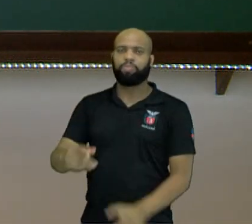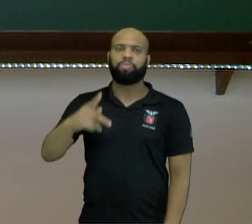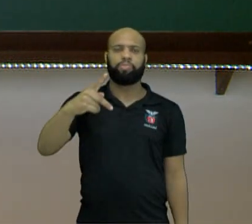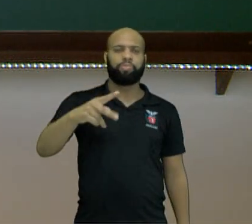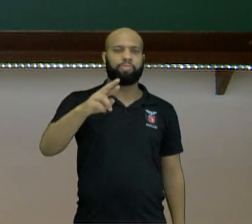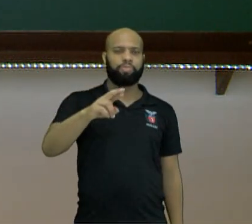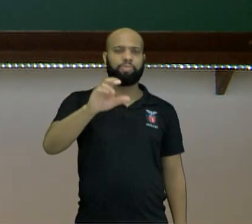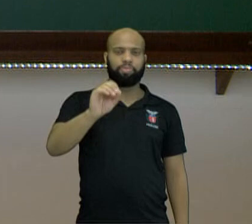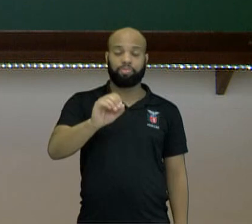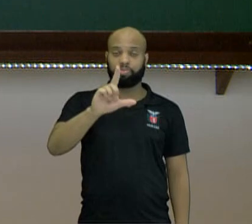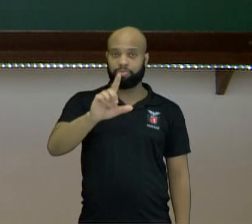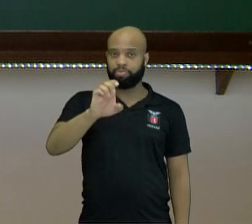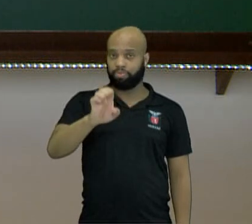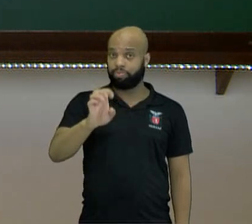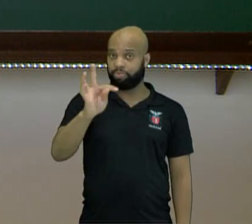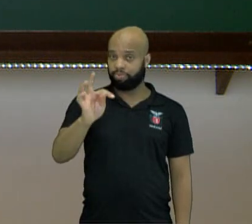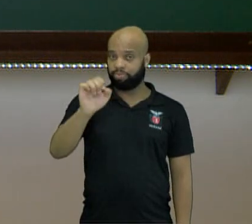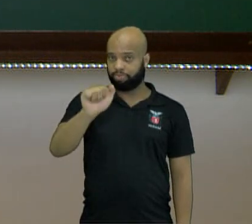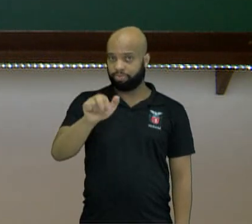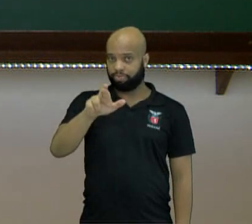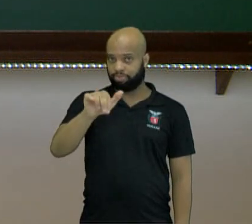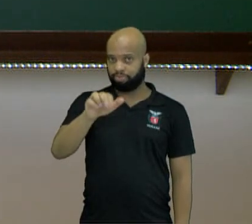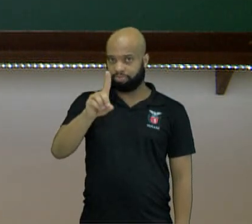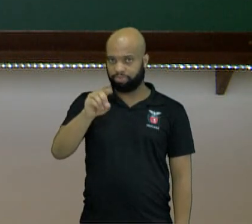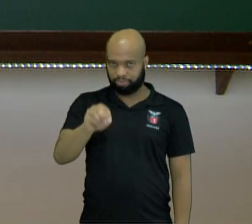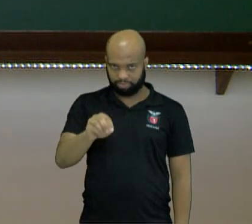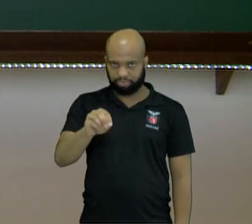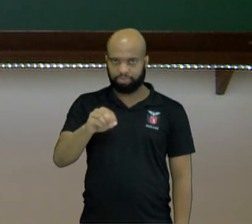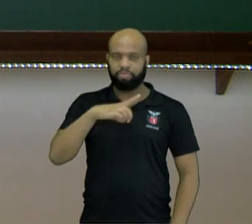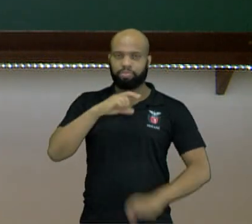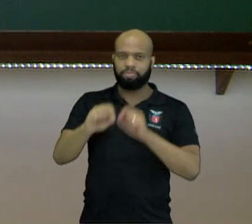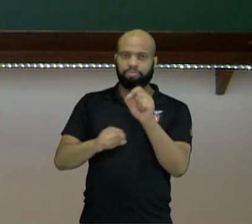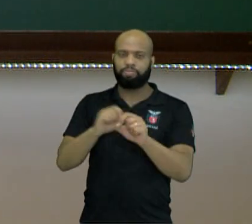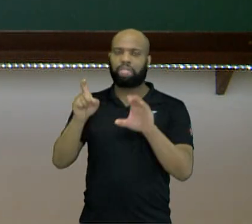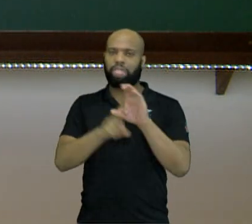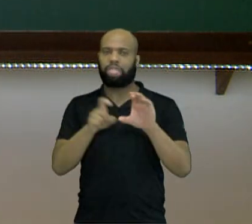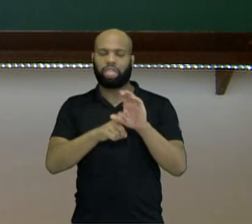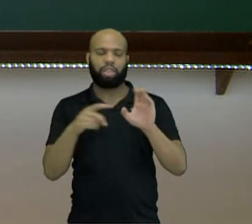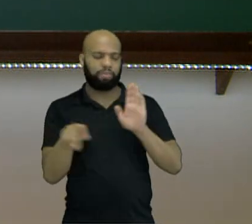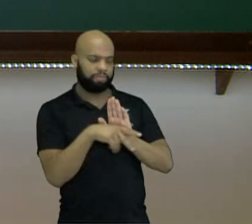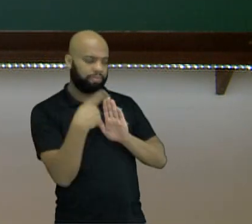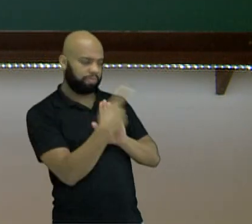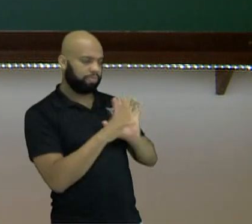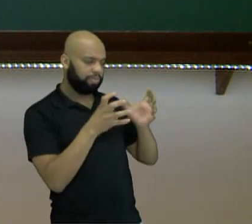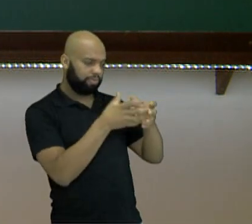e fica dependente dessa burguesia. Tá certo?